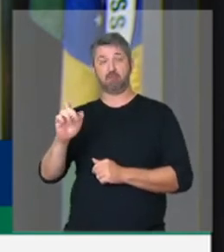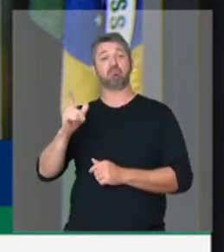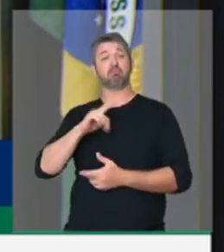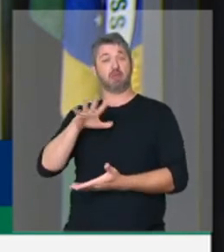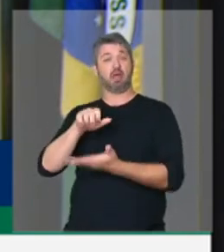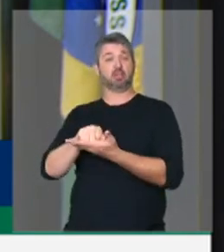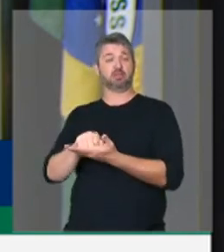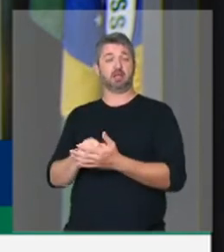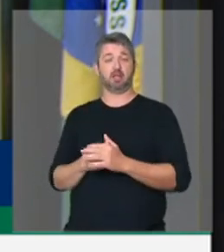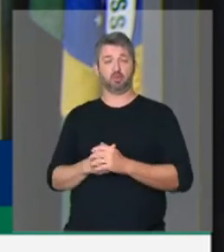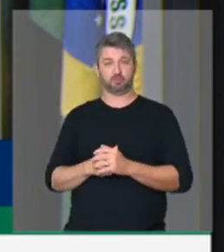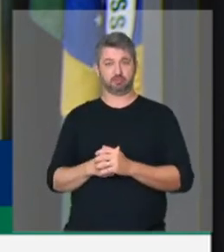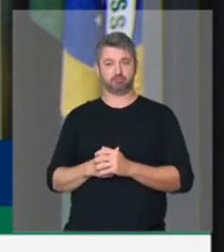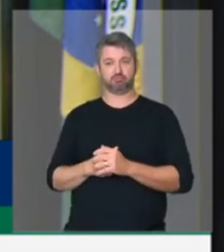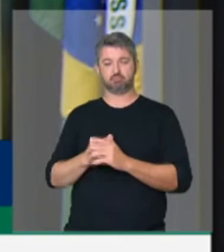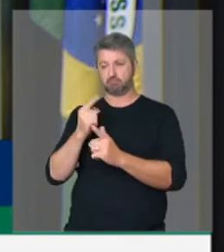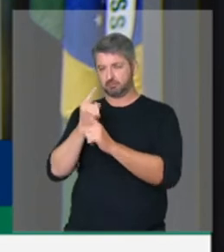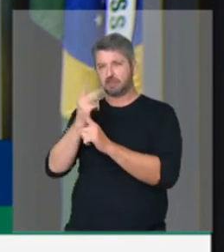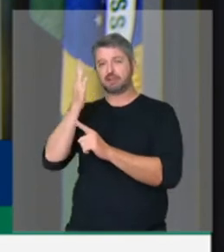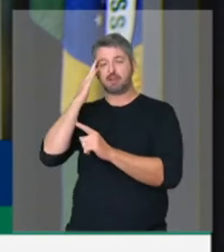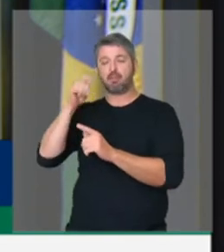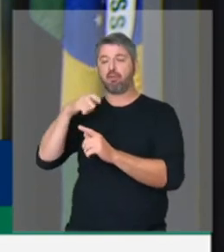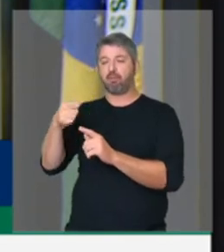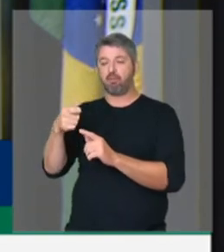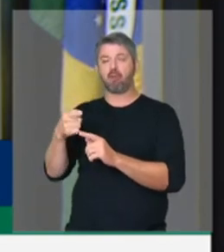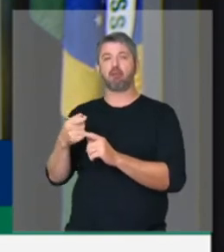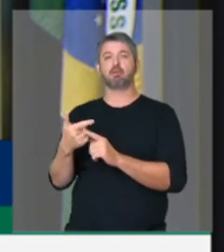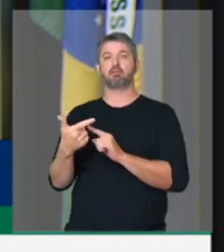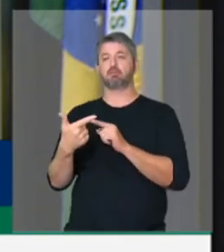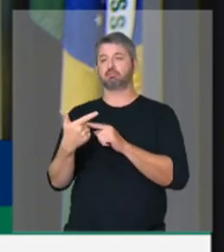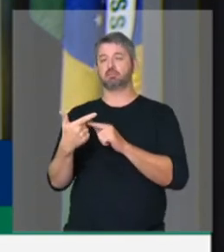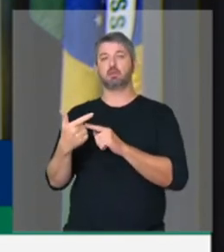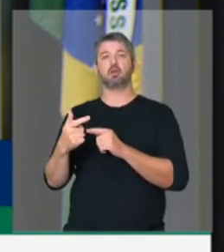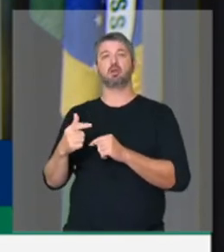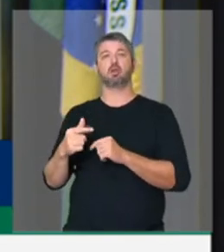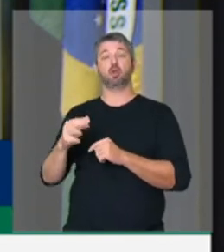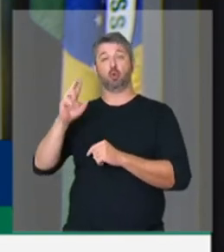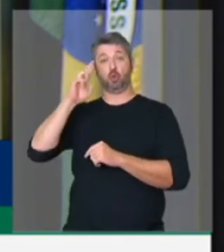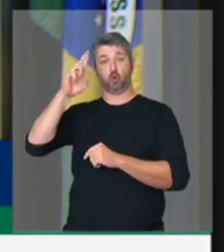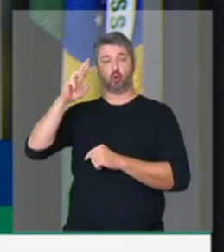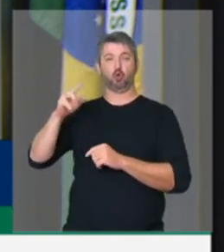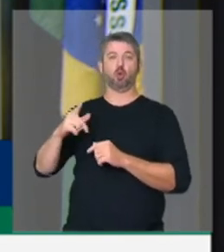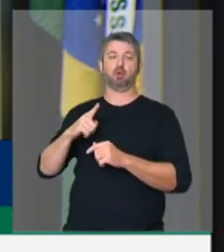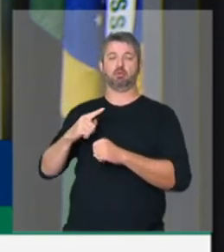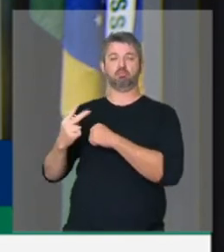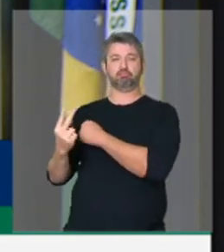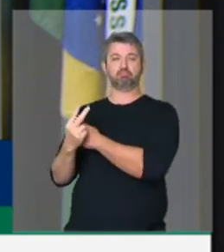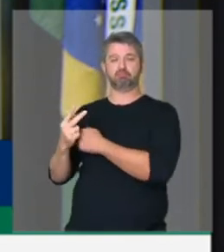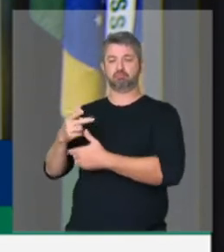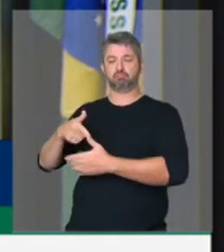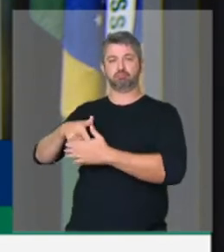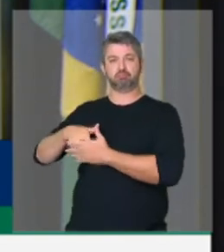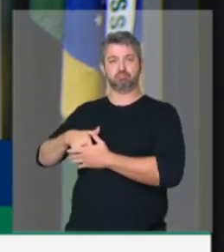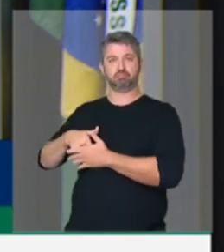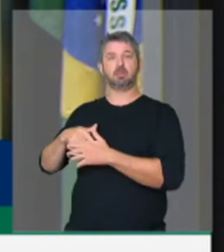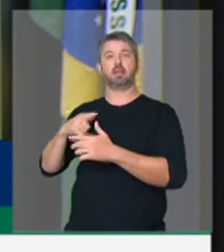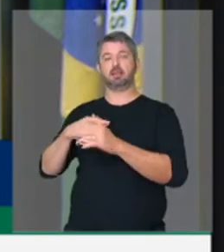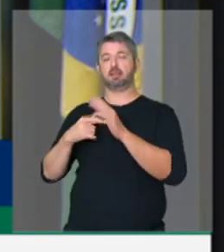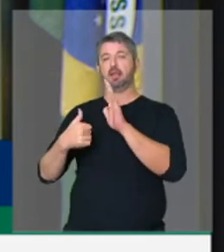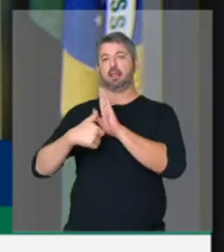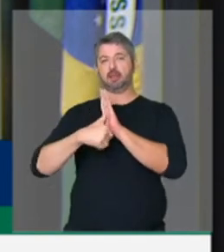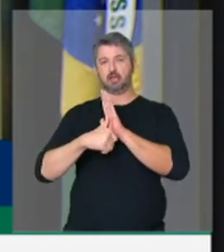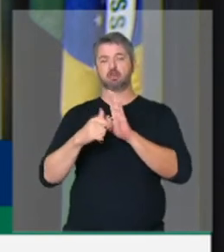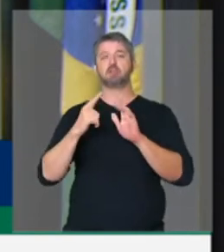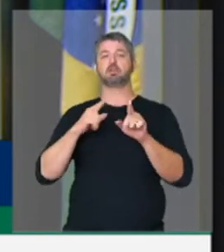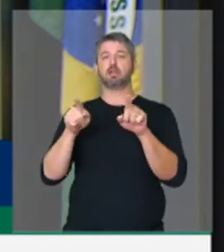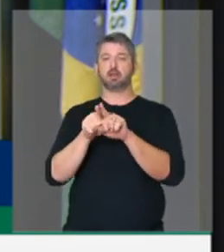catalogadas, identificadas e com os seus respectivos proprietários também identificados